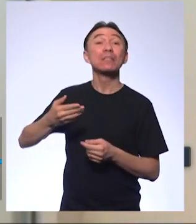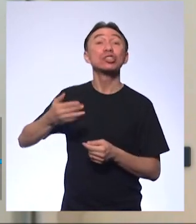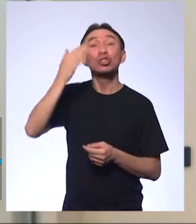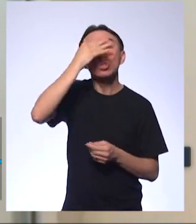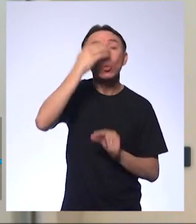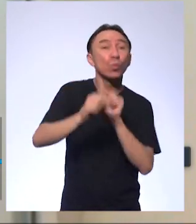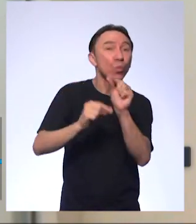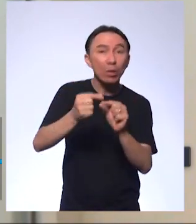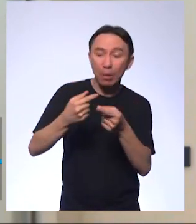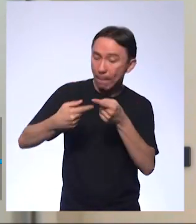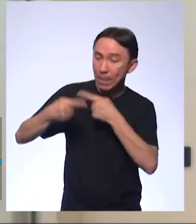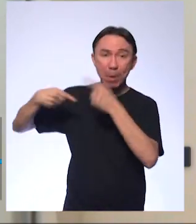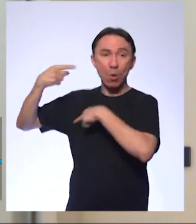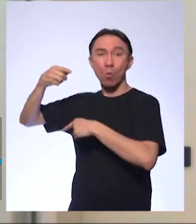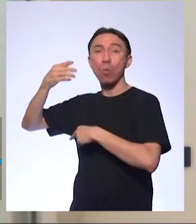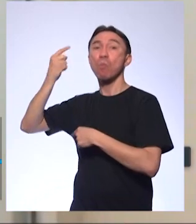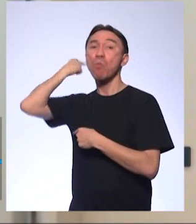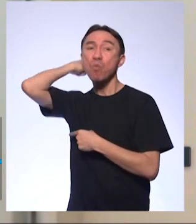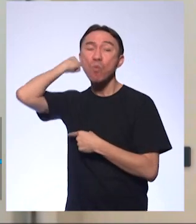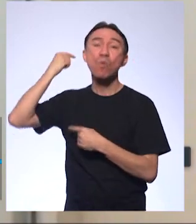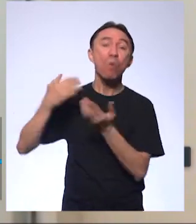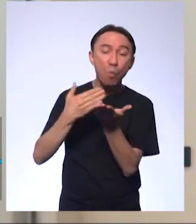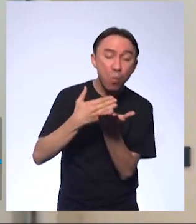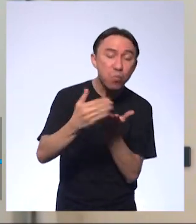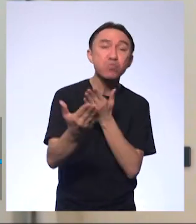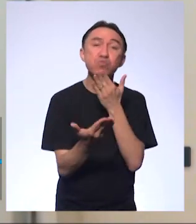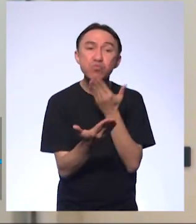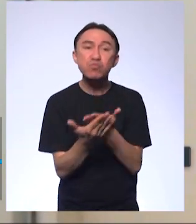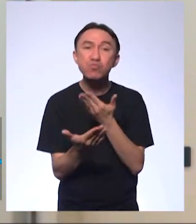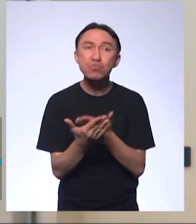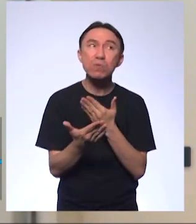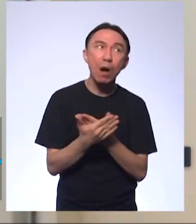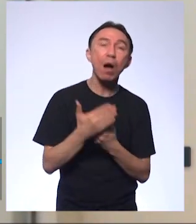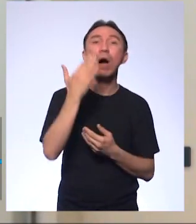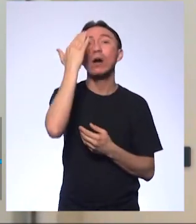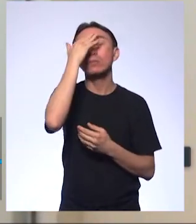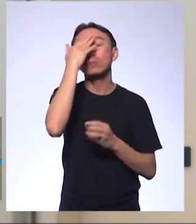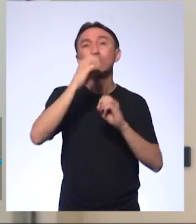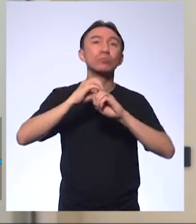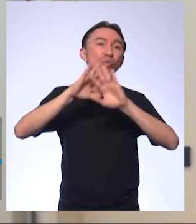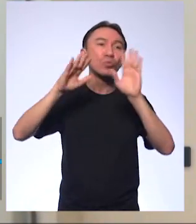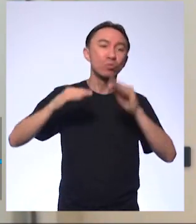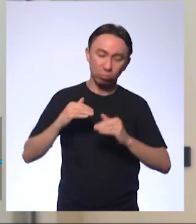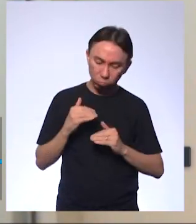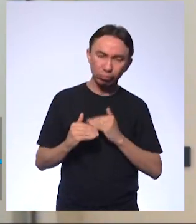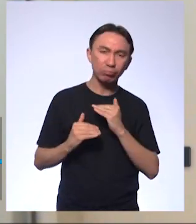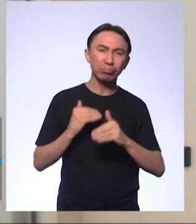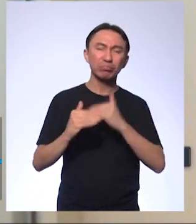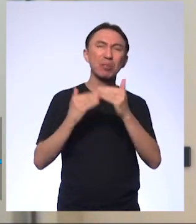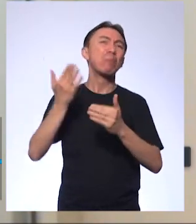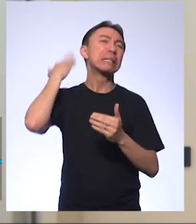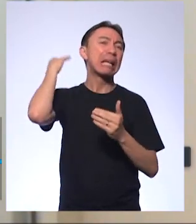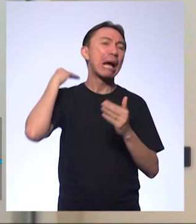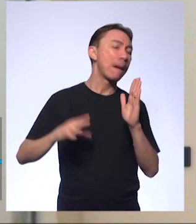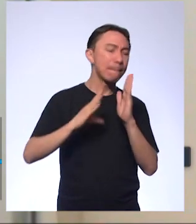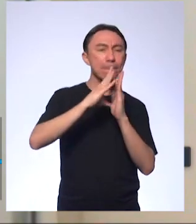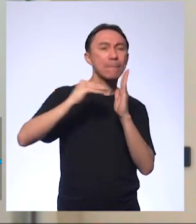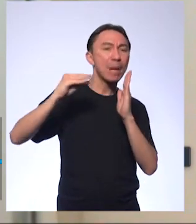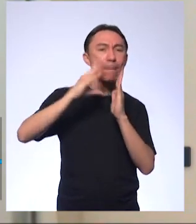é muito importante, até em questão de história da ciência, né? A gente não estudar apenas o mais novo, aquele que é